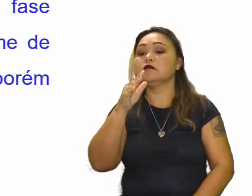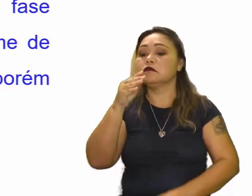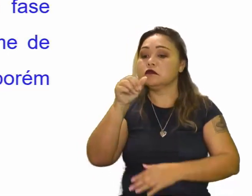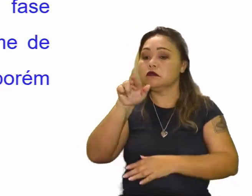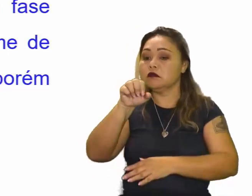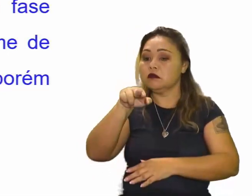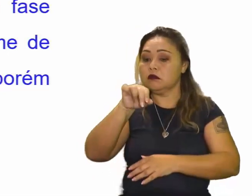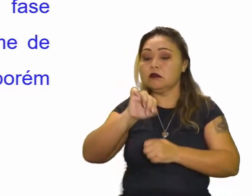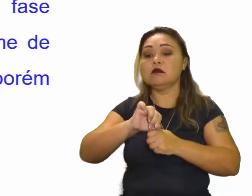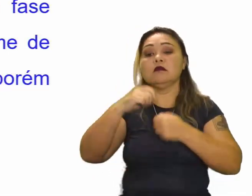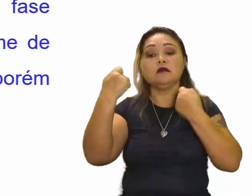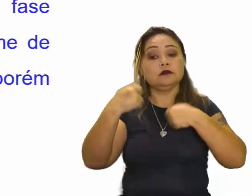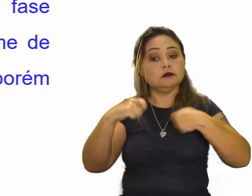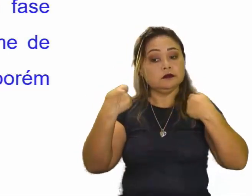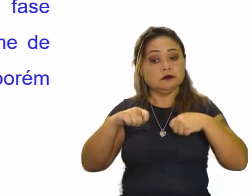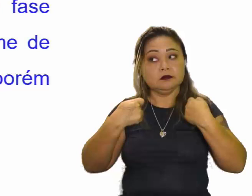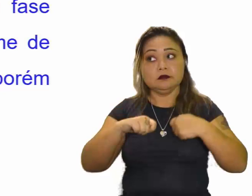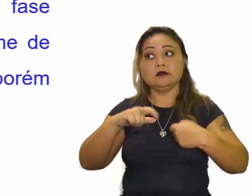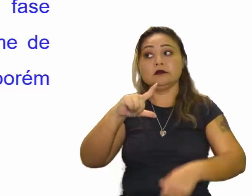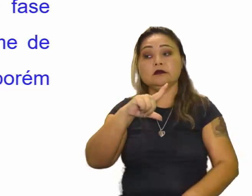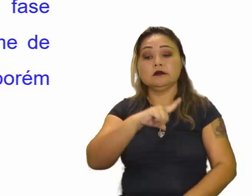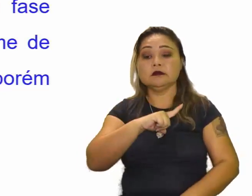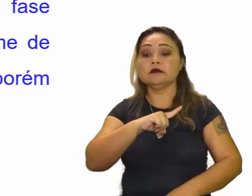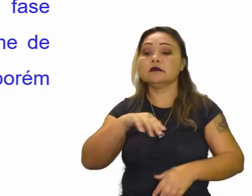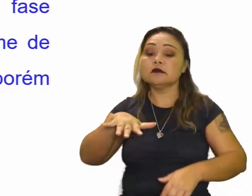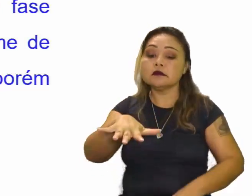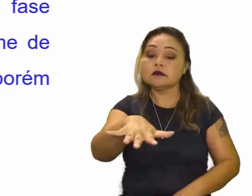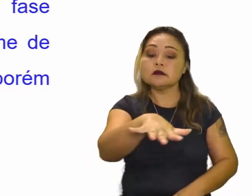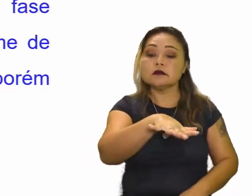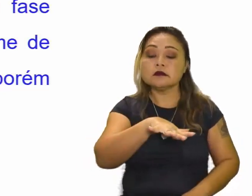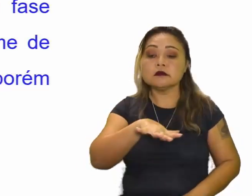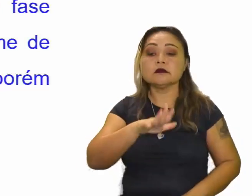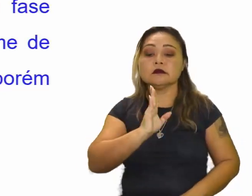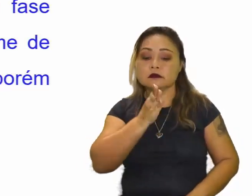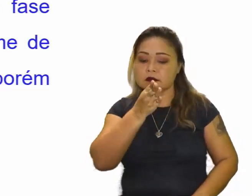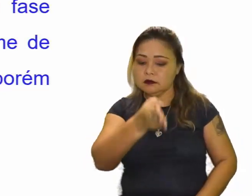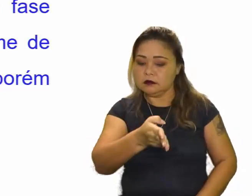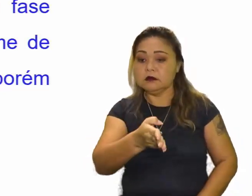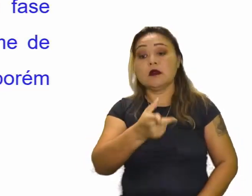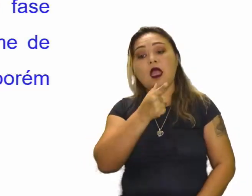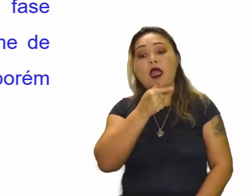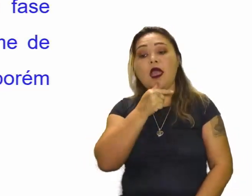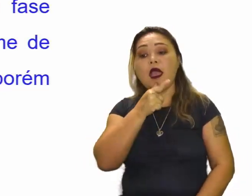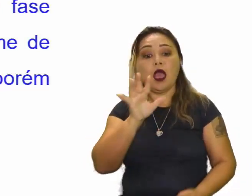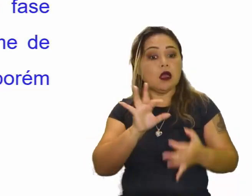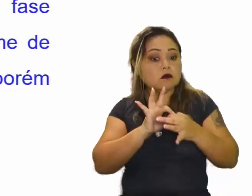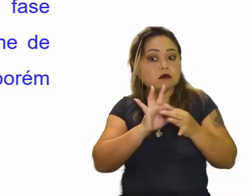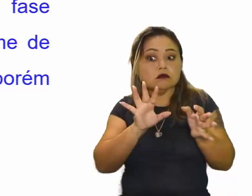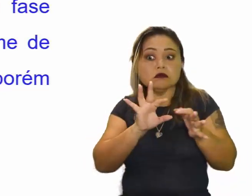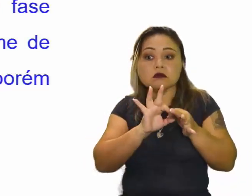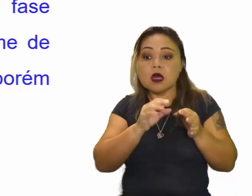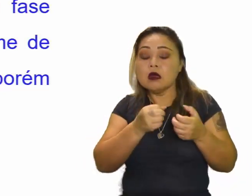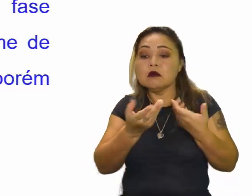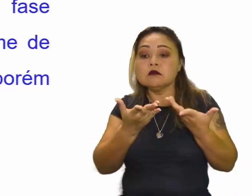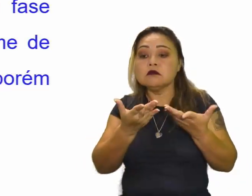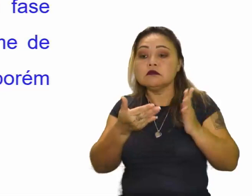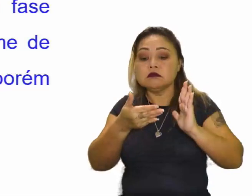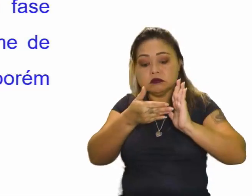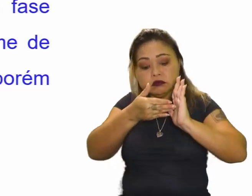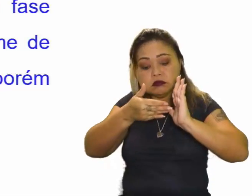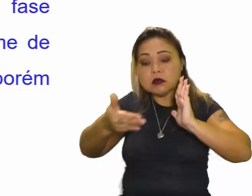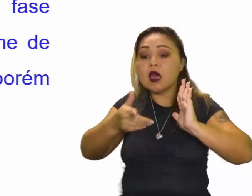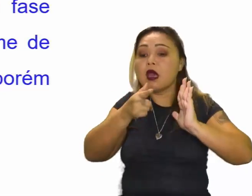ranário necessita ter um ambiente com disponibilidade de água, gente, porque a maior parte